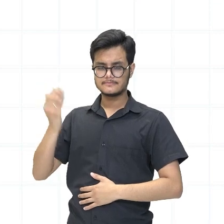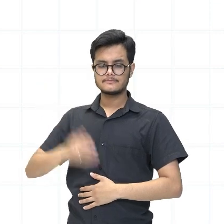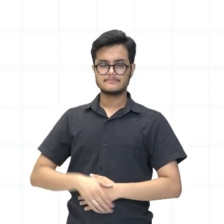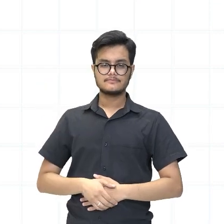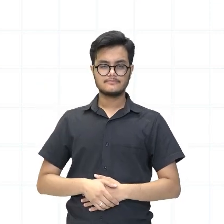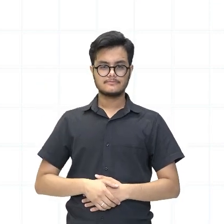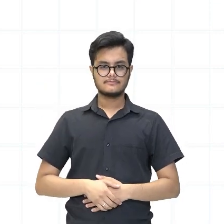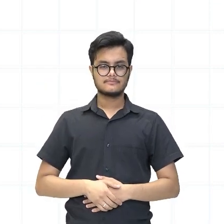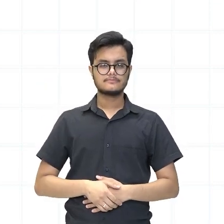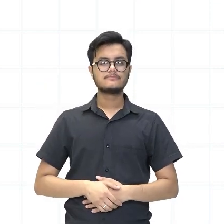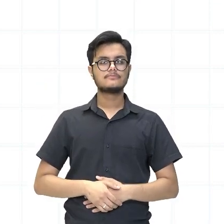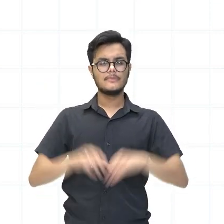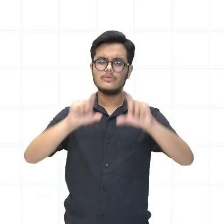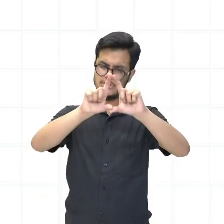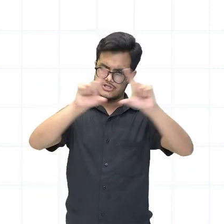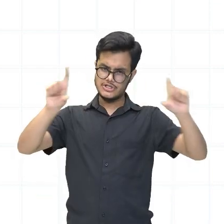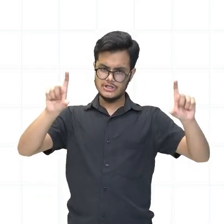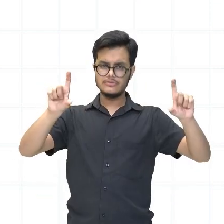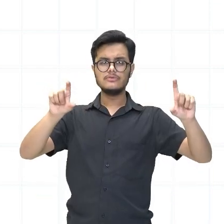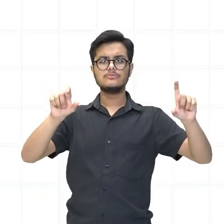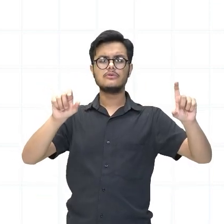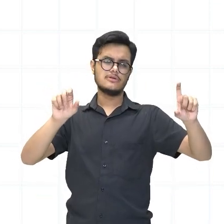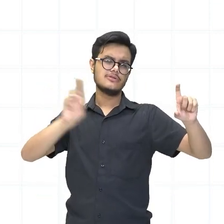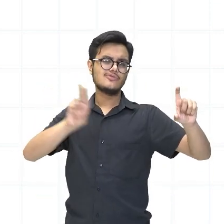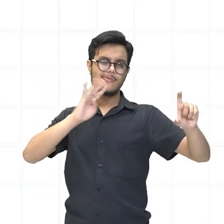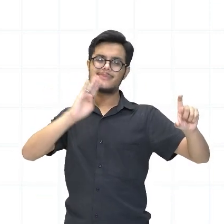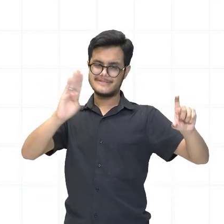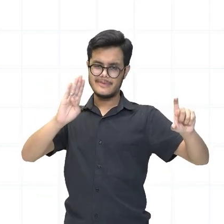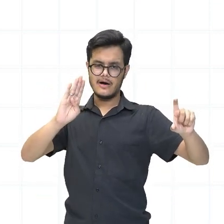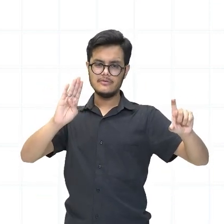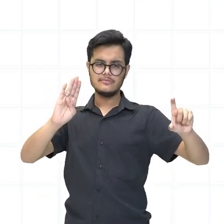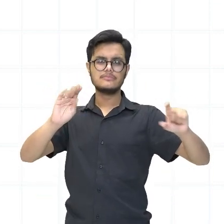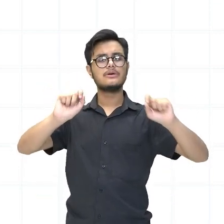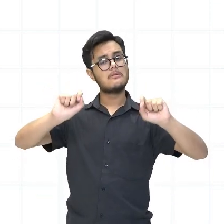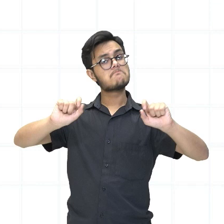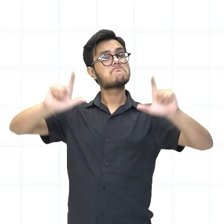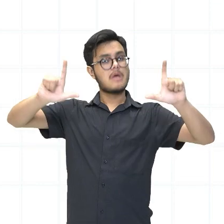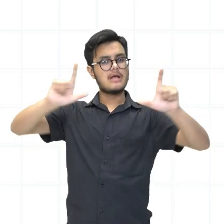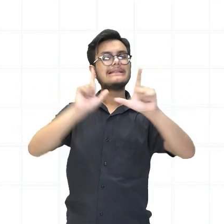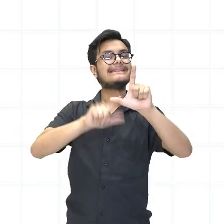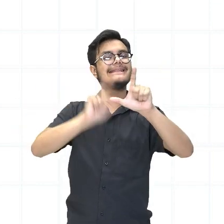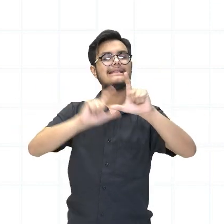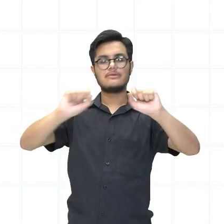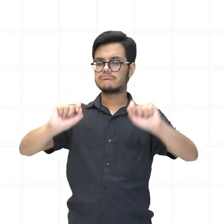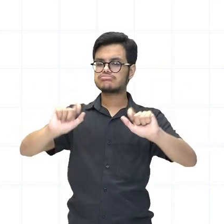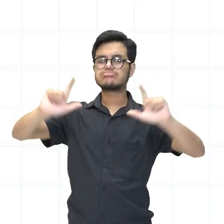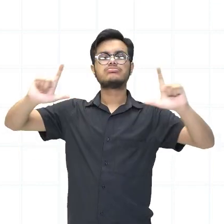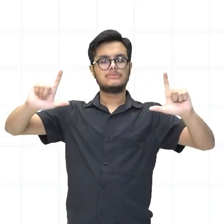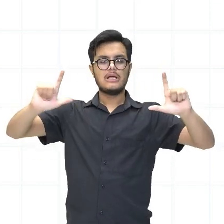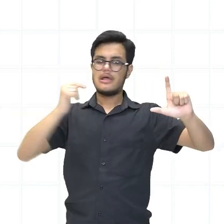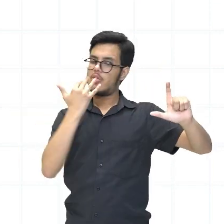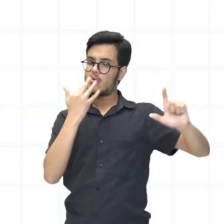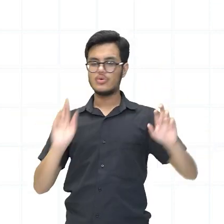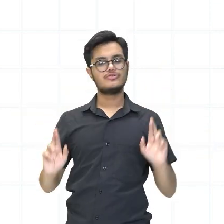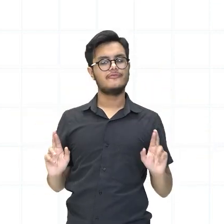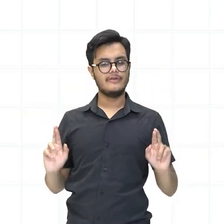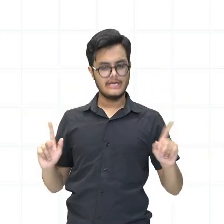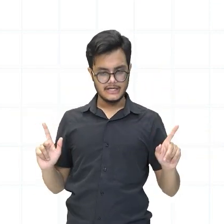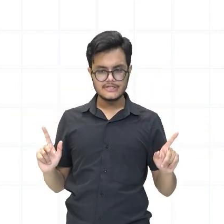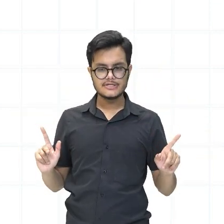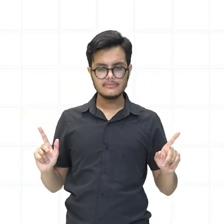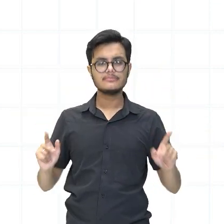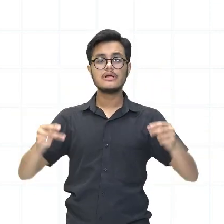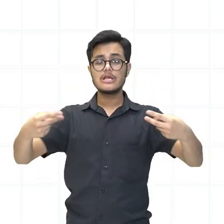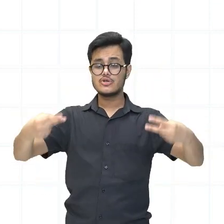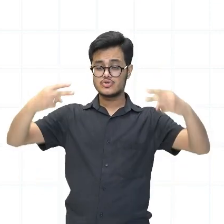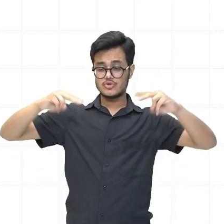título da reportagem, você pode observar bem que ele vem em destaque logo abaixo, em uma cor diferenciada, o